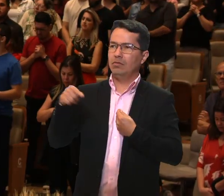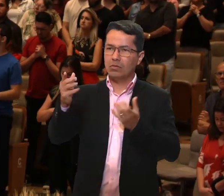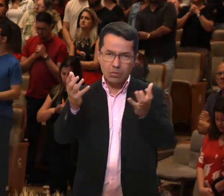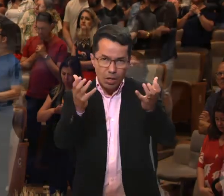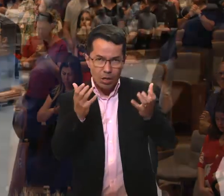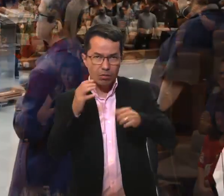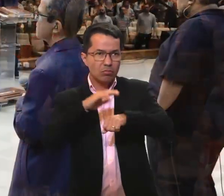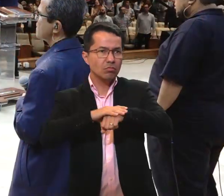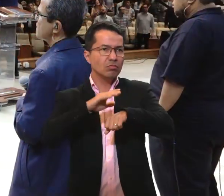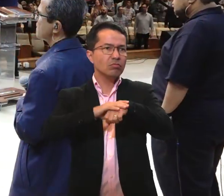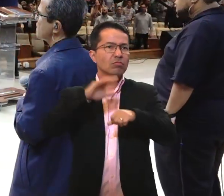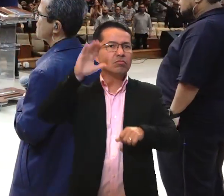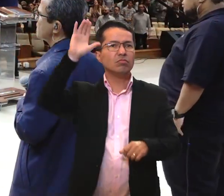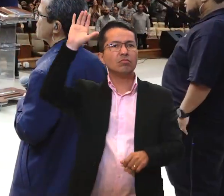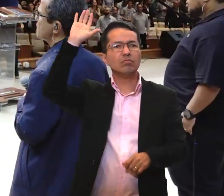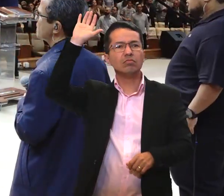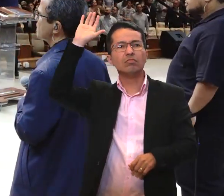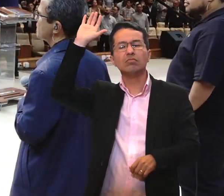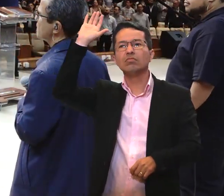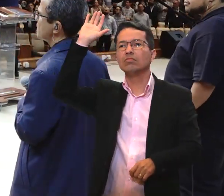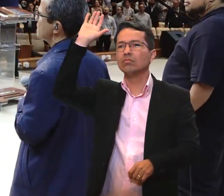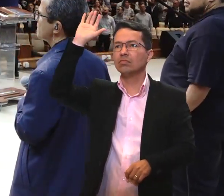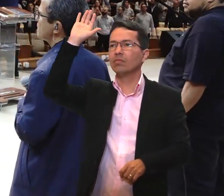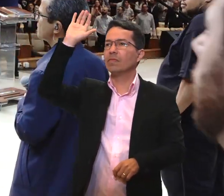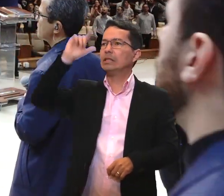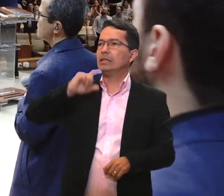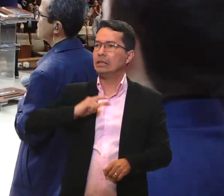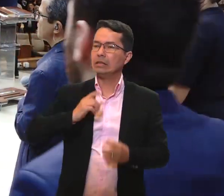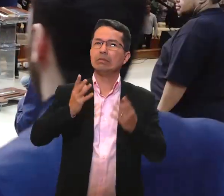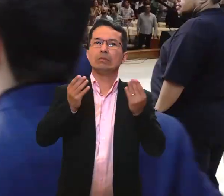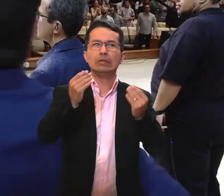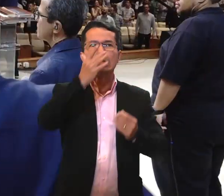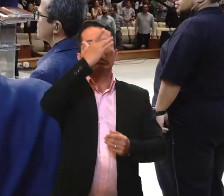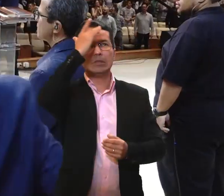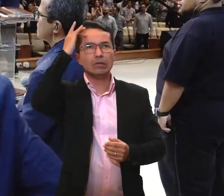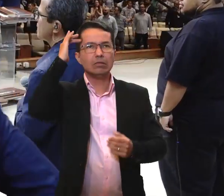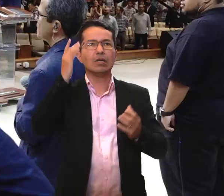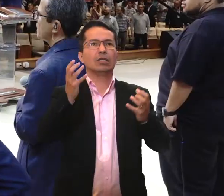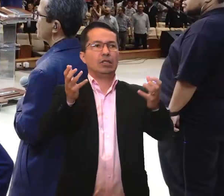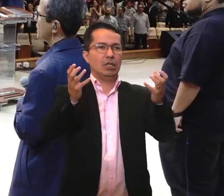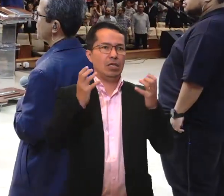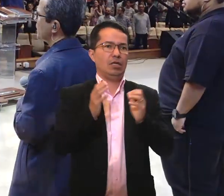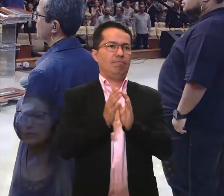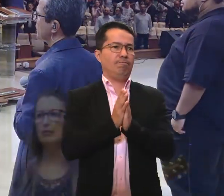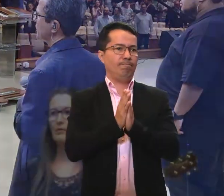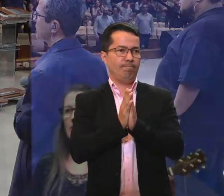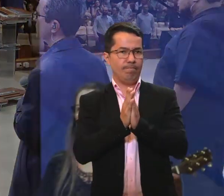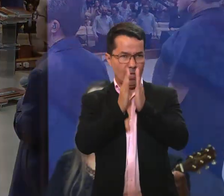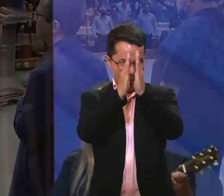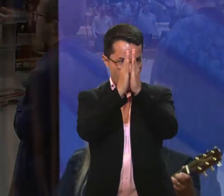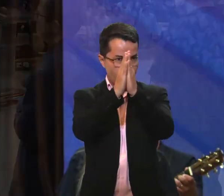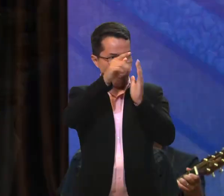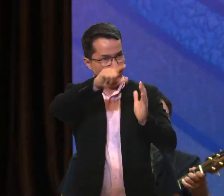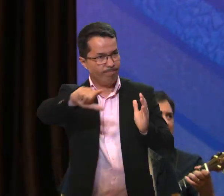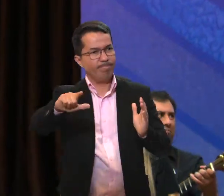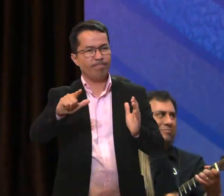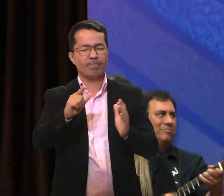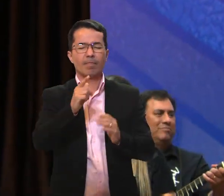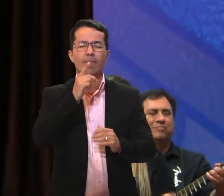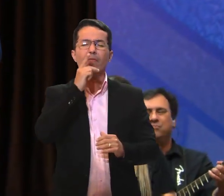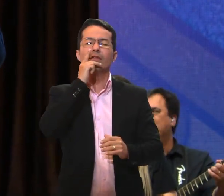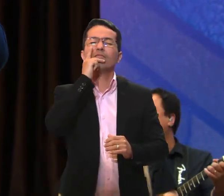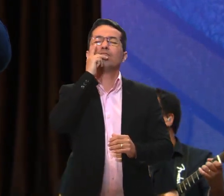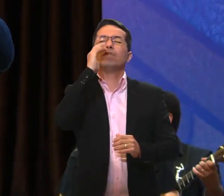Pode levantar bem alto. É uma multidão aqui. Pai, eu quero pedir, sopra